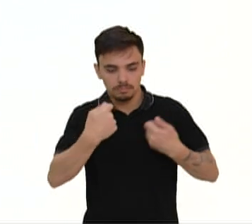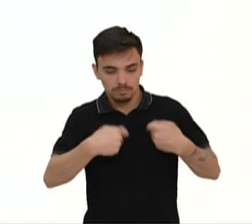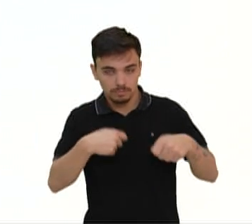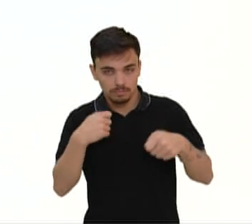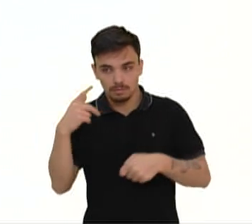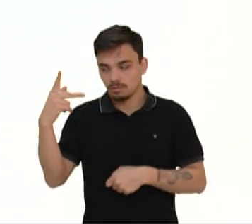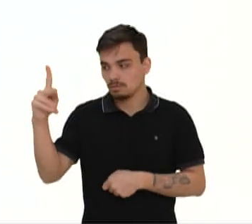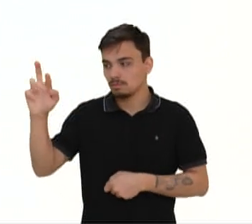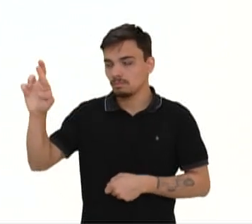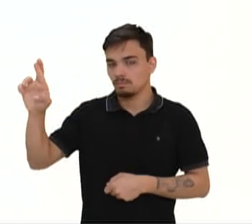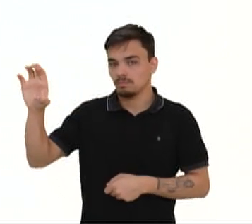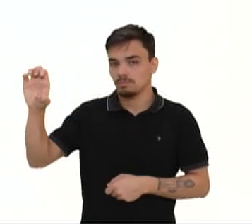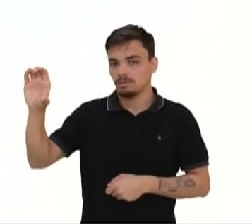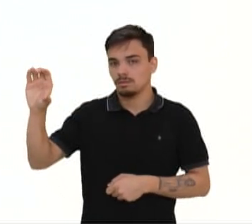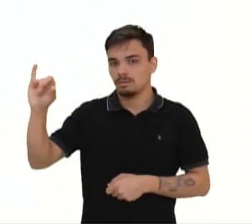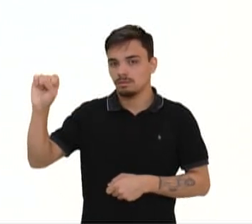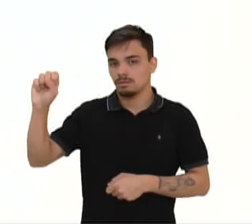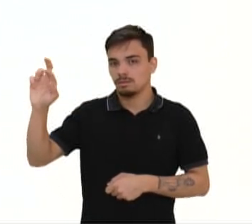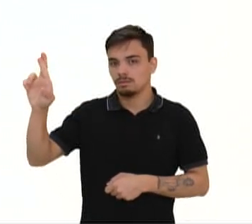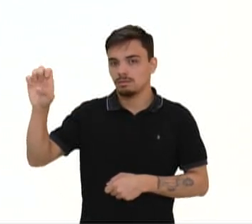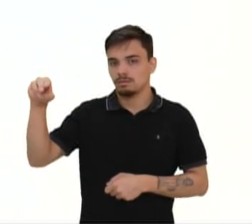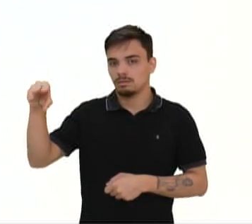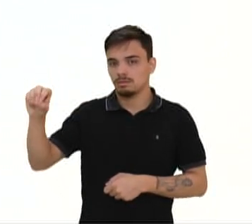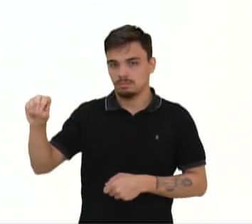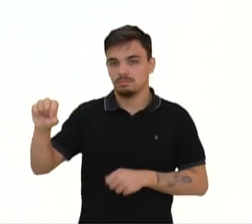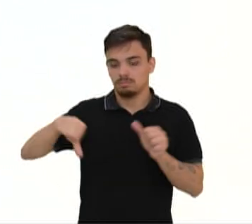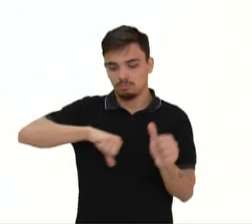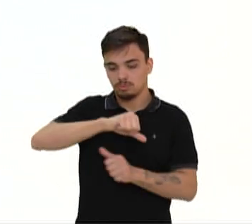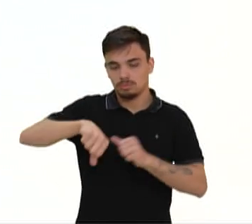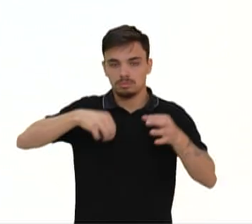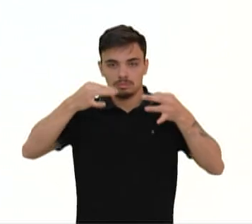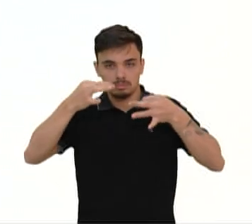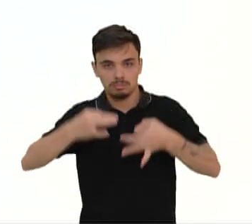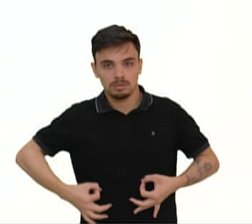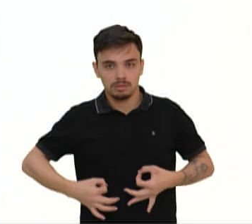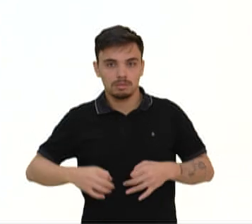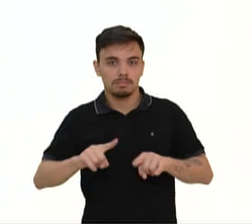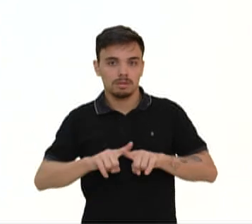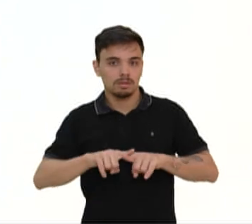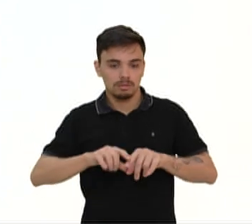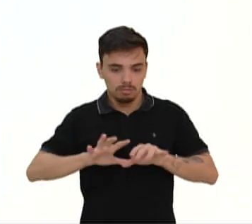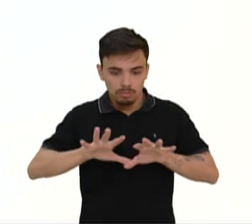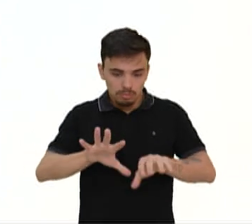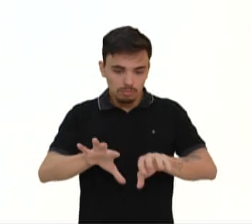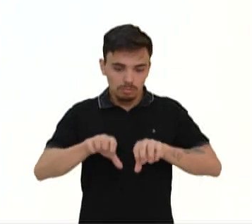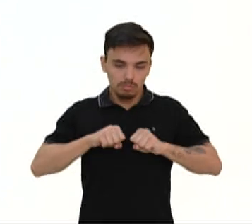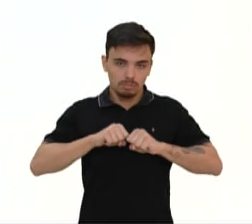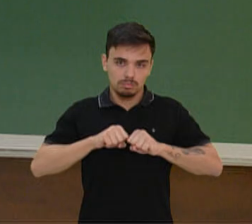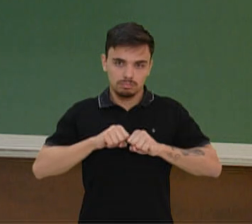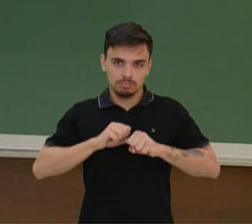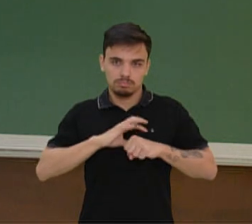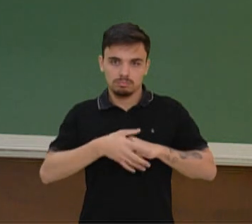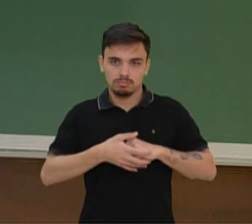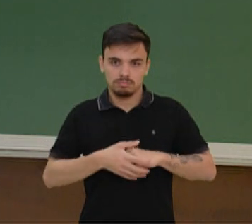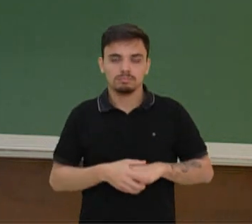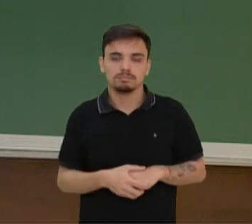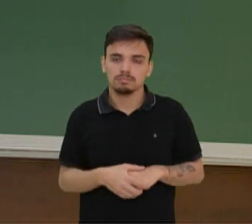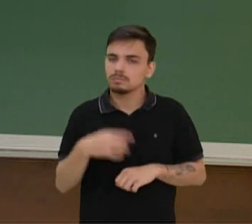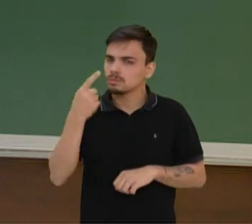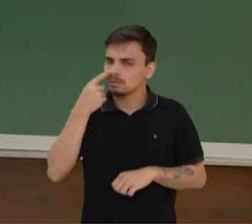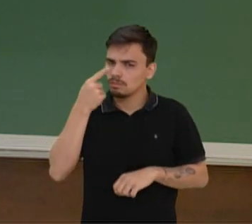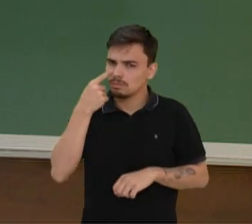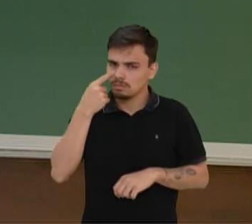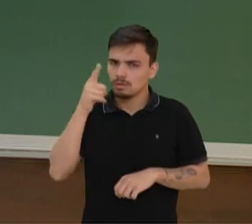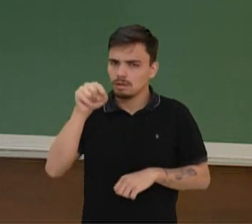precisaremos de mudanças no comportamento para não nos contaminarmos. Não é isso? Então veja, algo